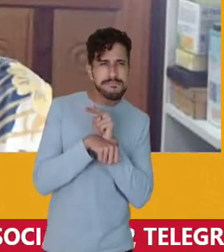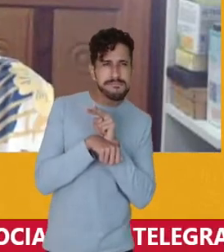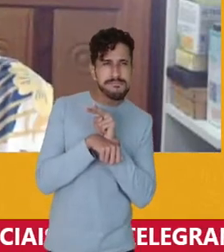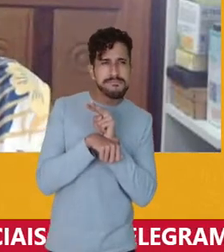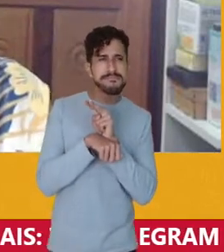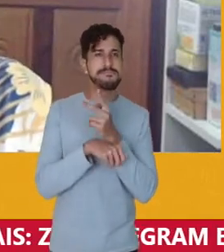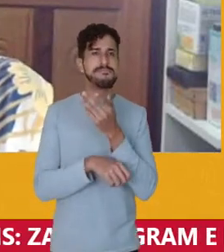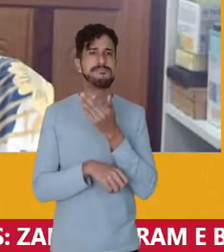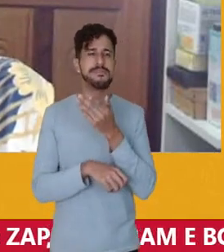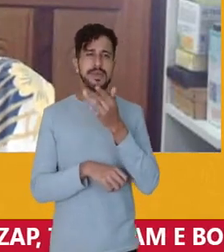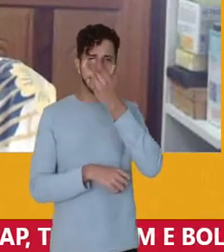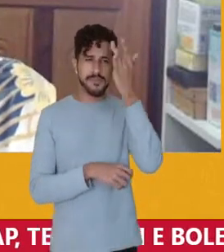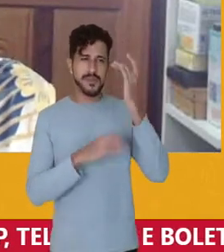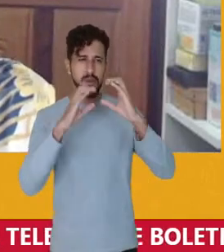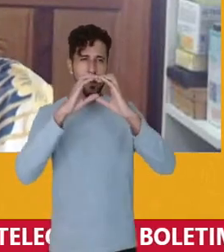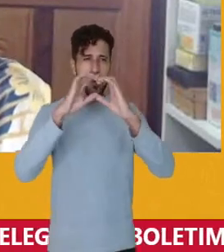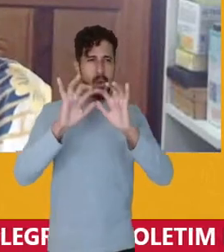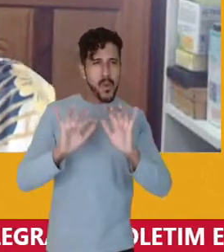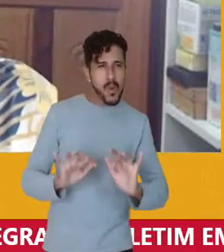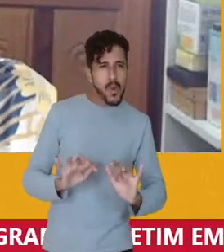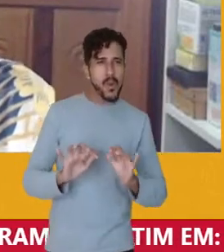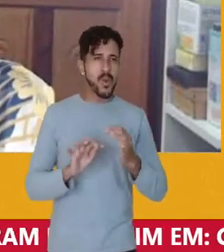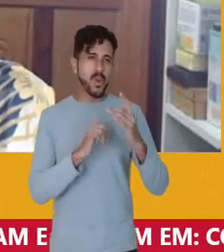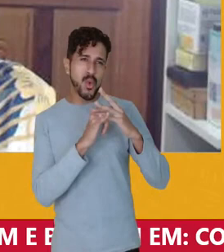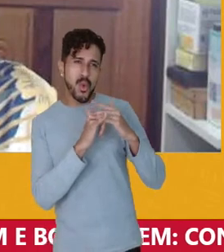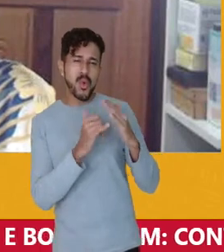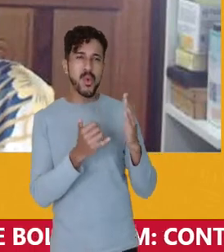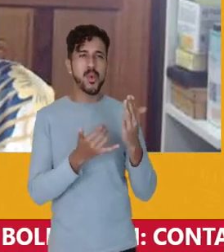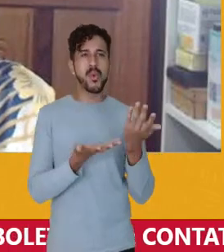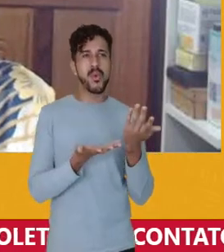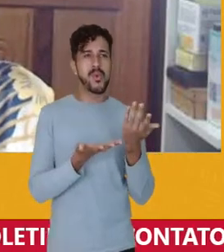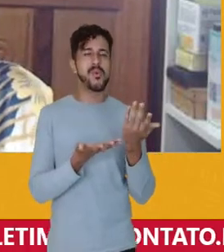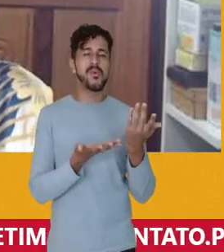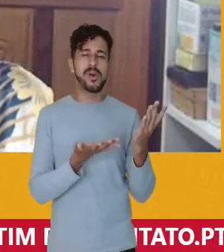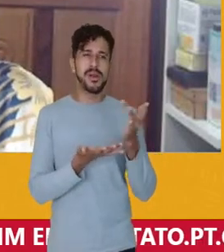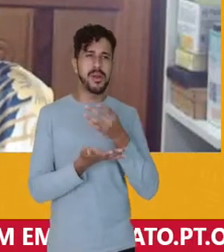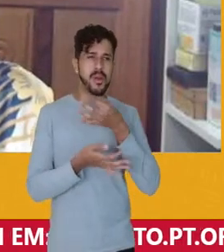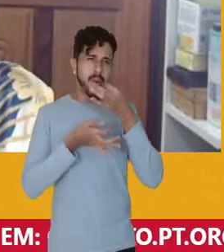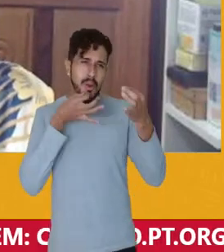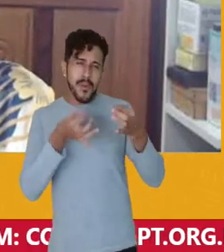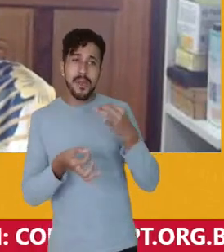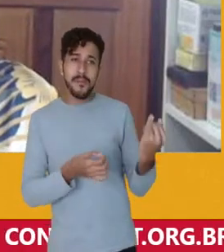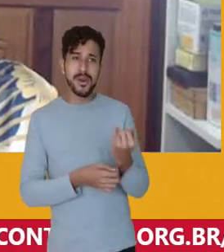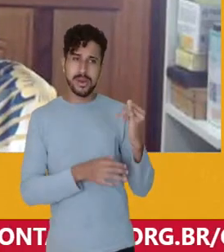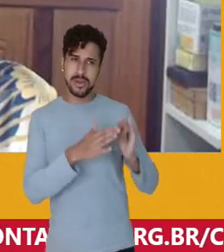YouTube as pessoas comentando, algumas pessoas comentando da importância dessa discussão,